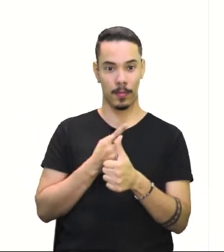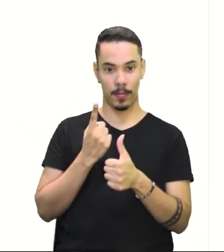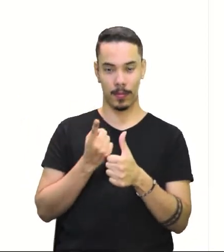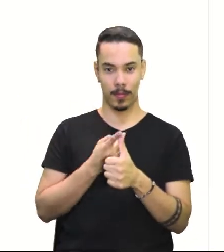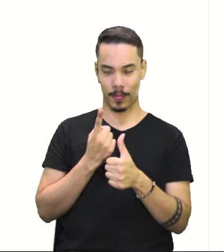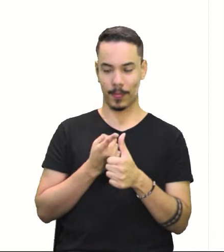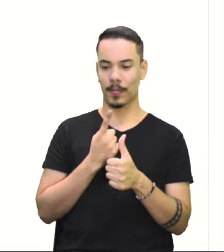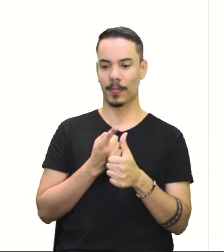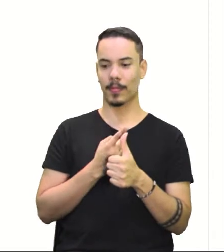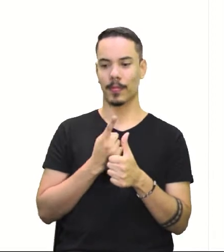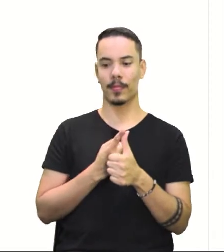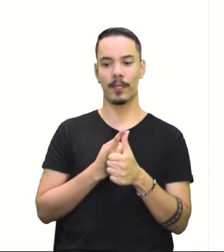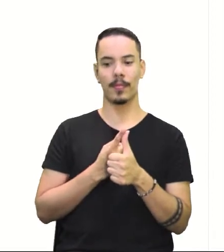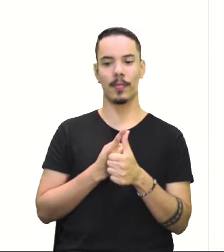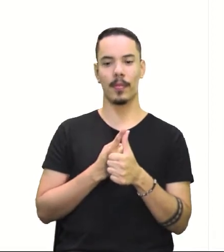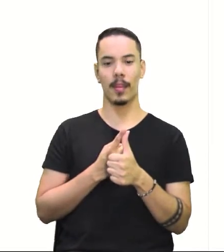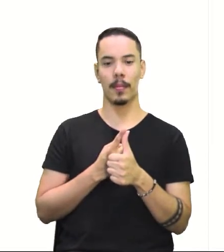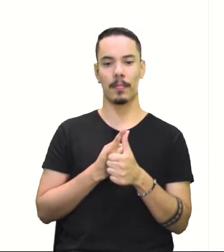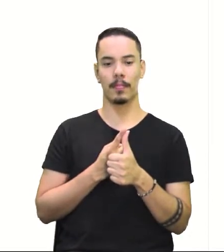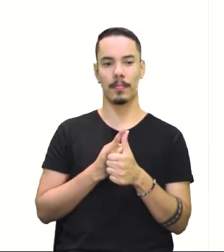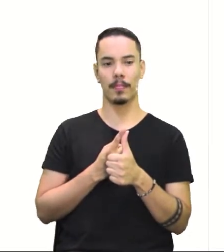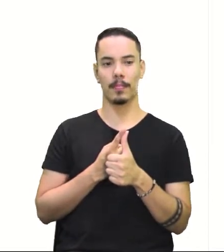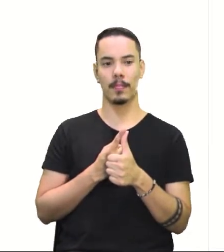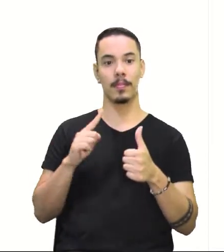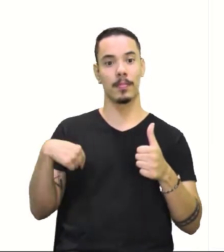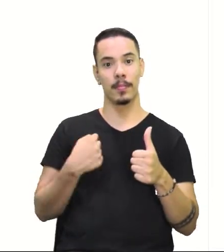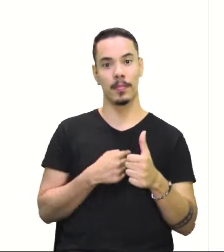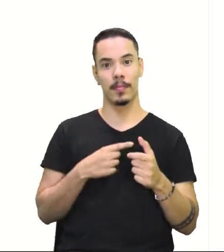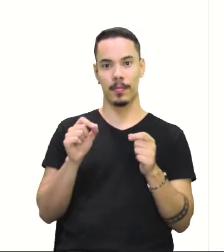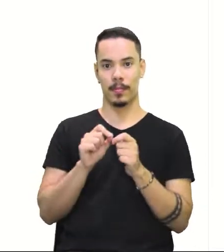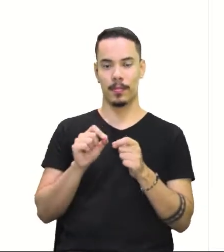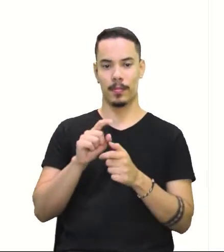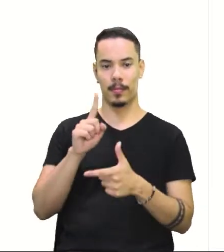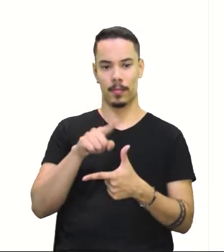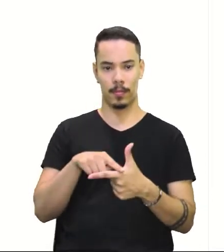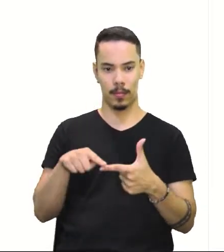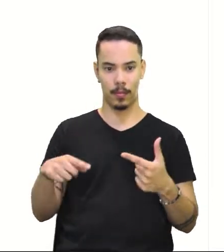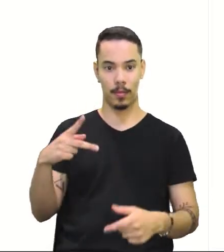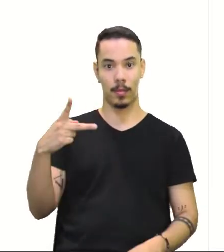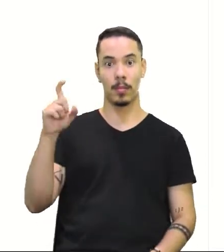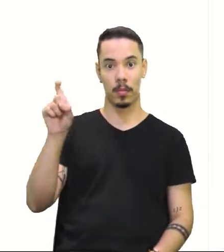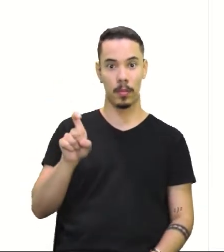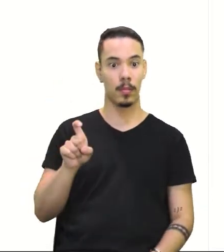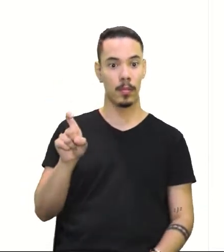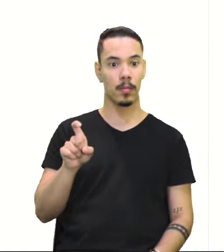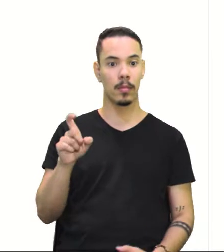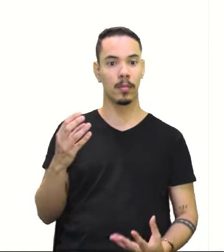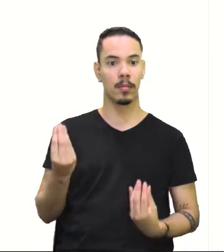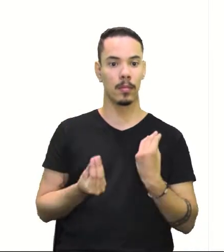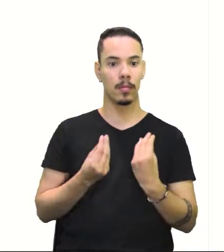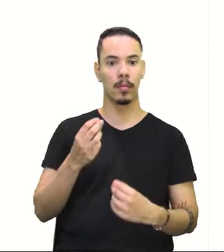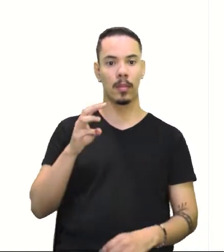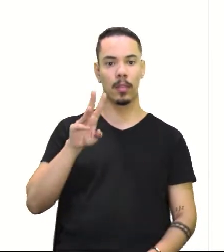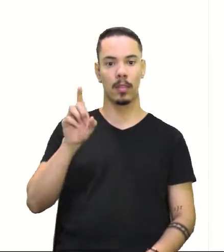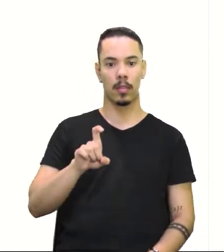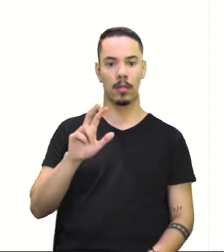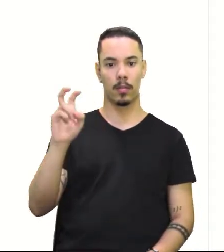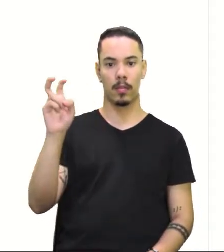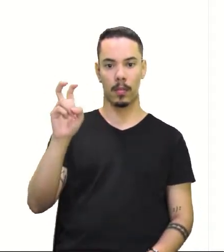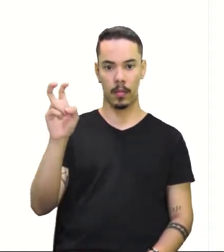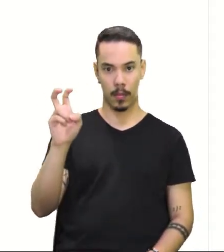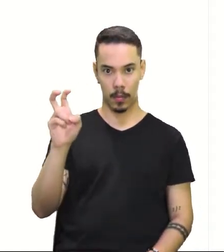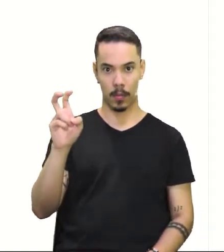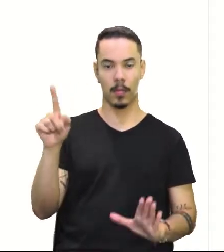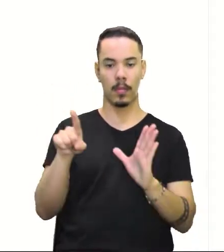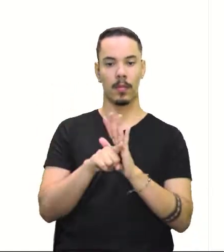coisa a se fazer nós vamos fazer a divisão de um polinômio p de x, como que ele é? 3x elevado à quinta